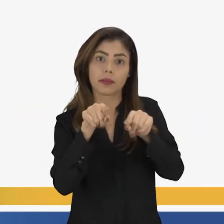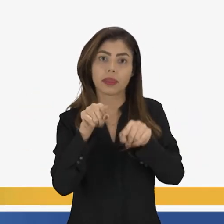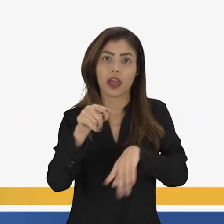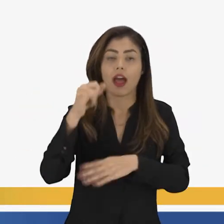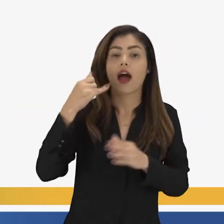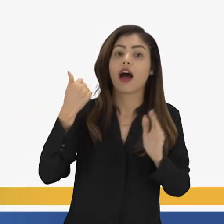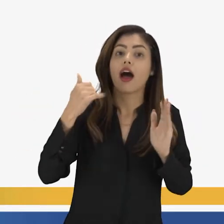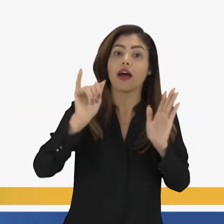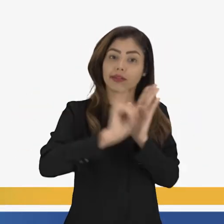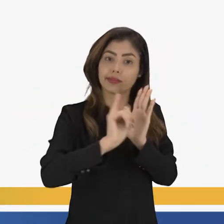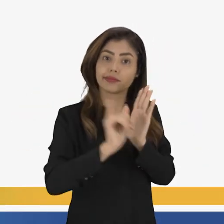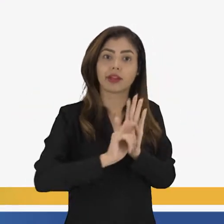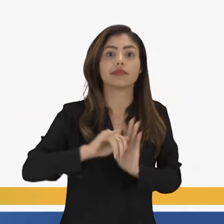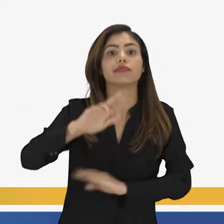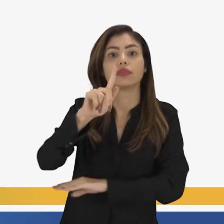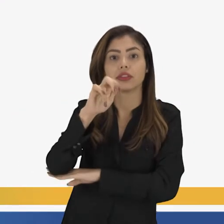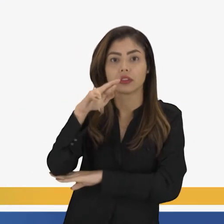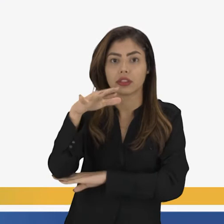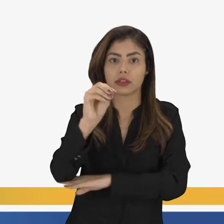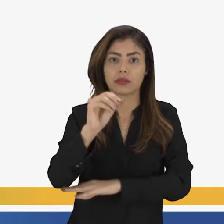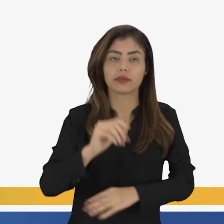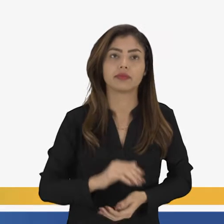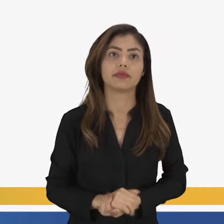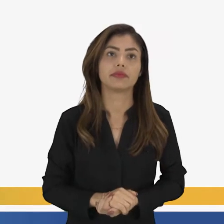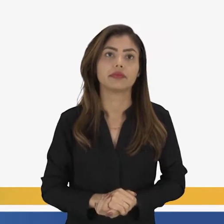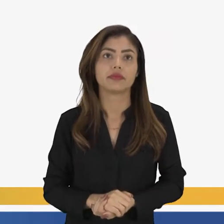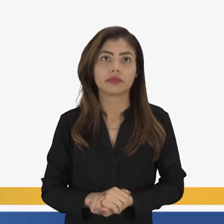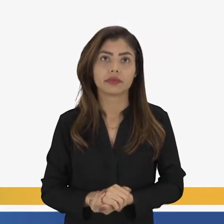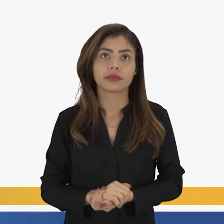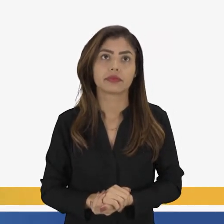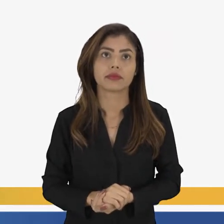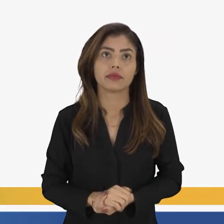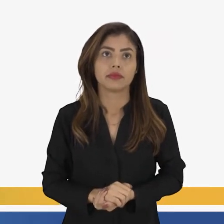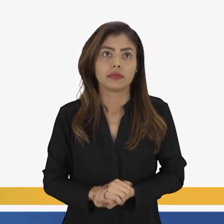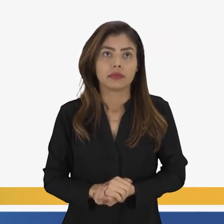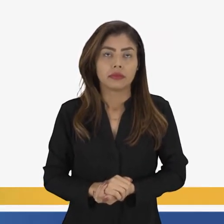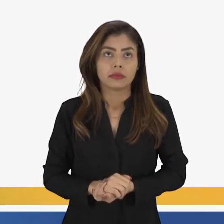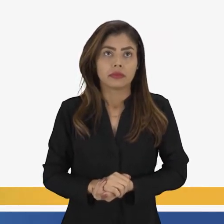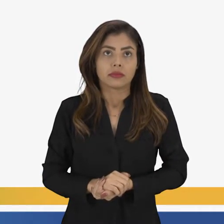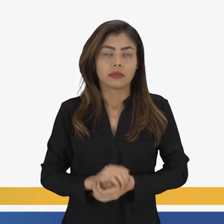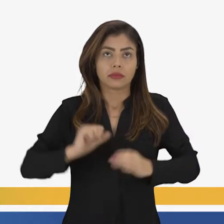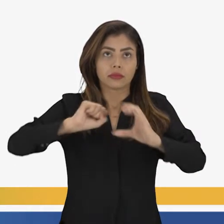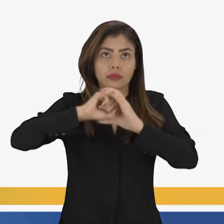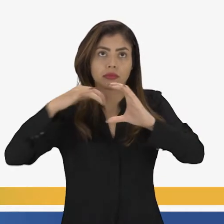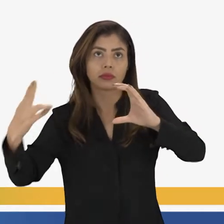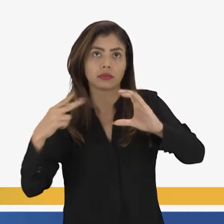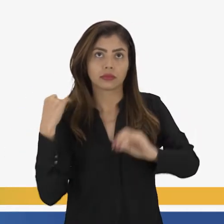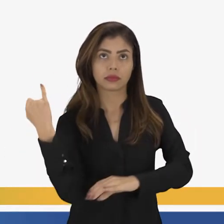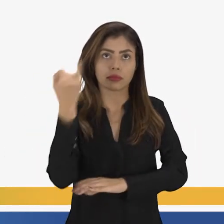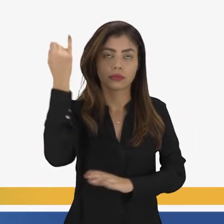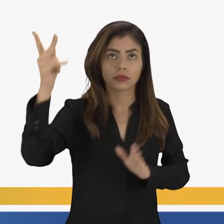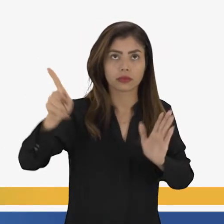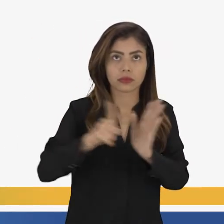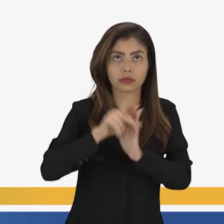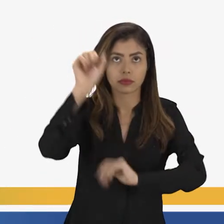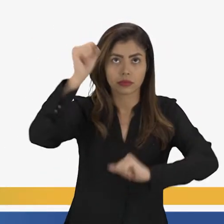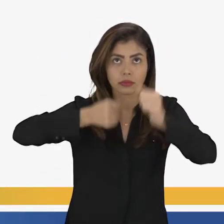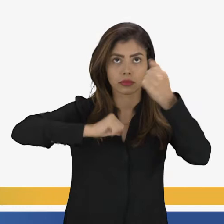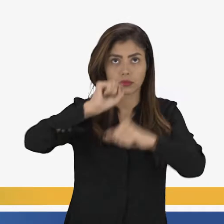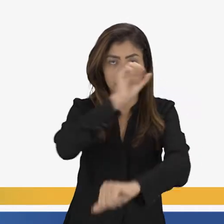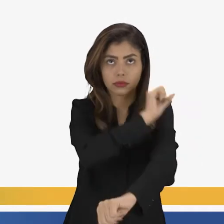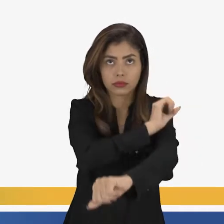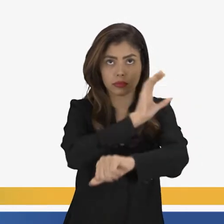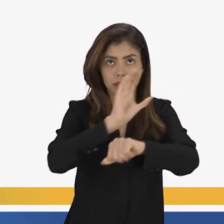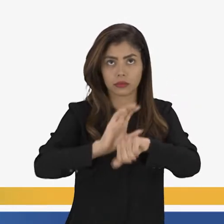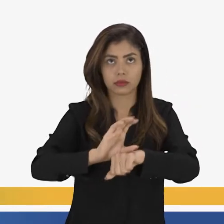à identidade de gênero, ok? As características, gente, principais da indústria cultural. Quais